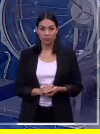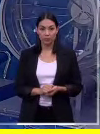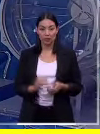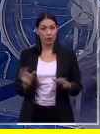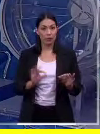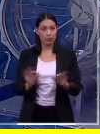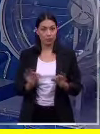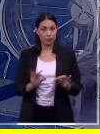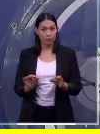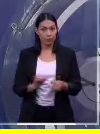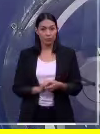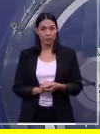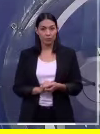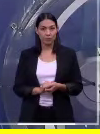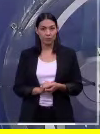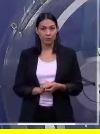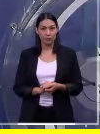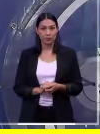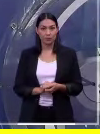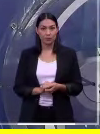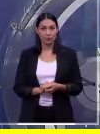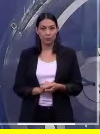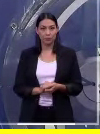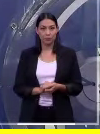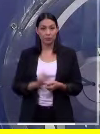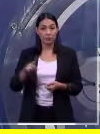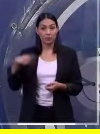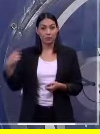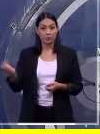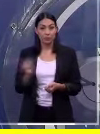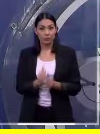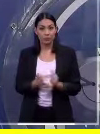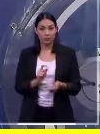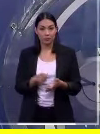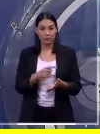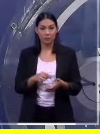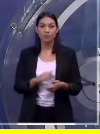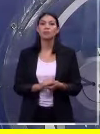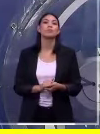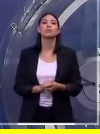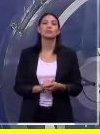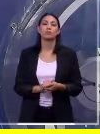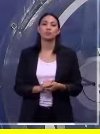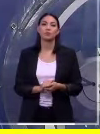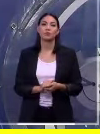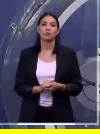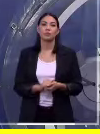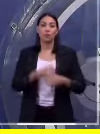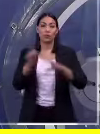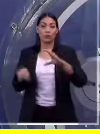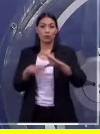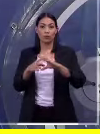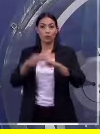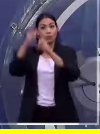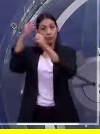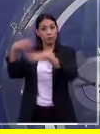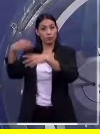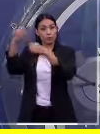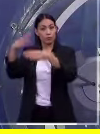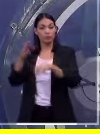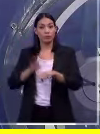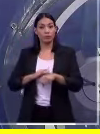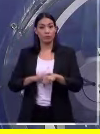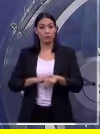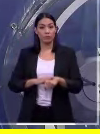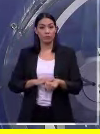Tudo pronto? Bolas posicionadas, lembrando que após a Time Mania, o globo será reabastecido para o sorteio do time do coração. Vamos